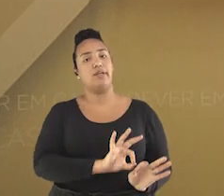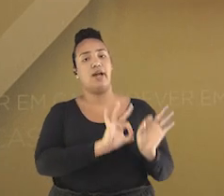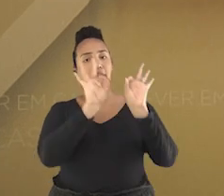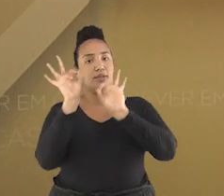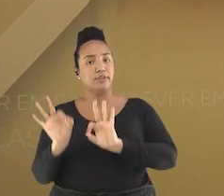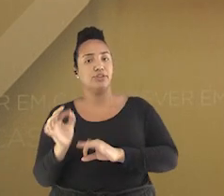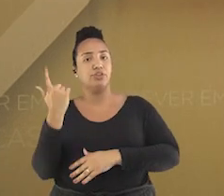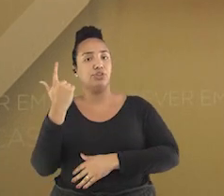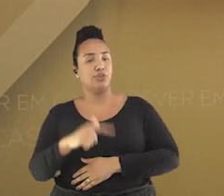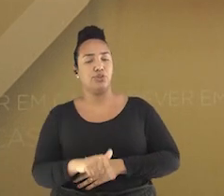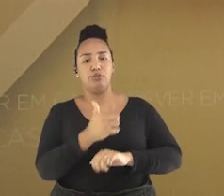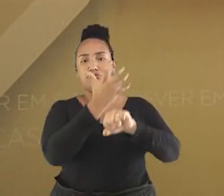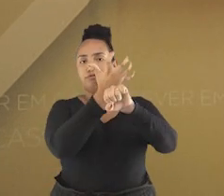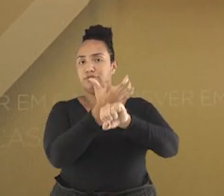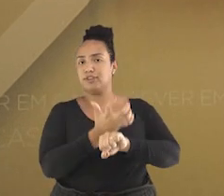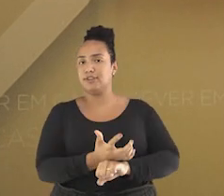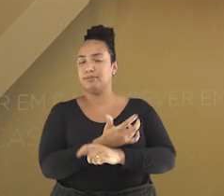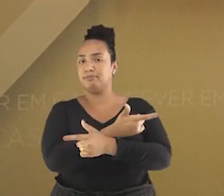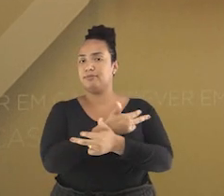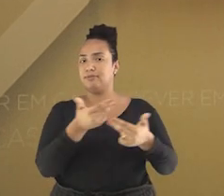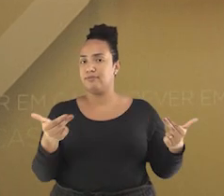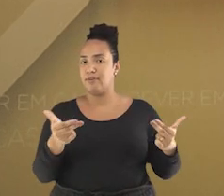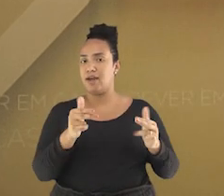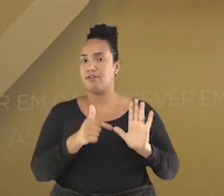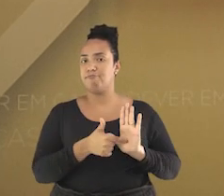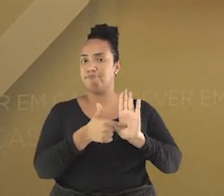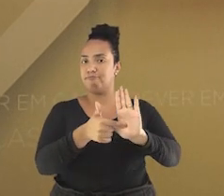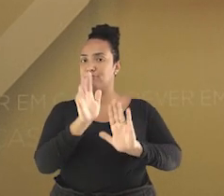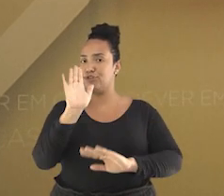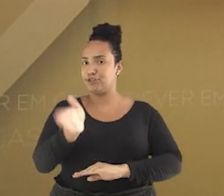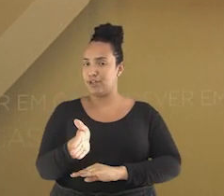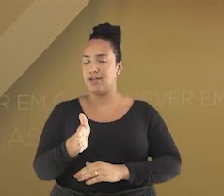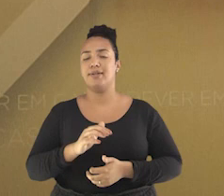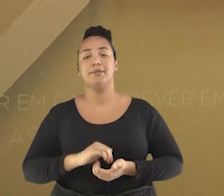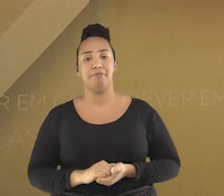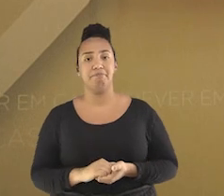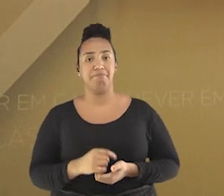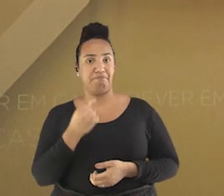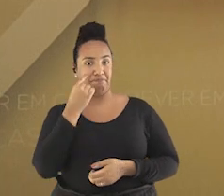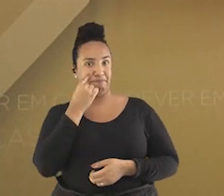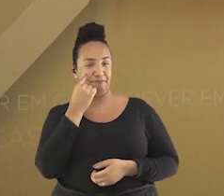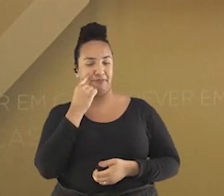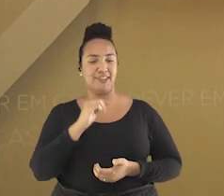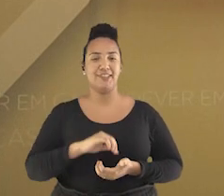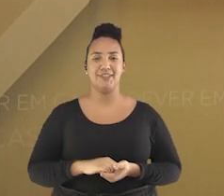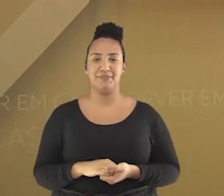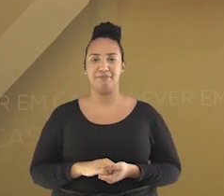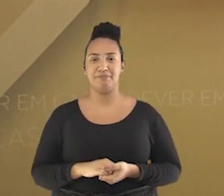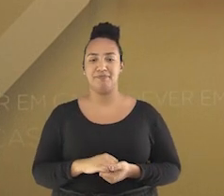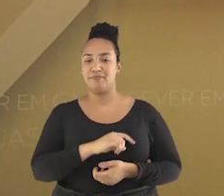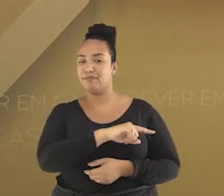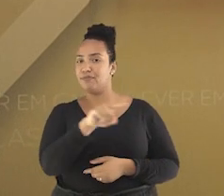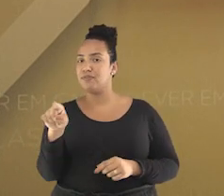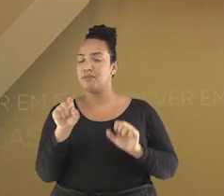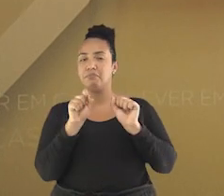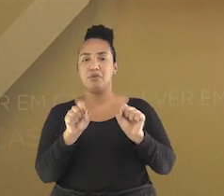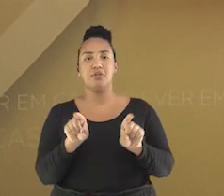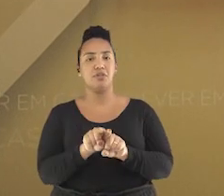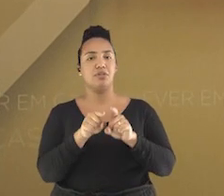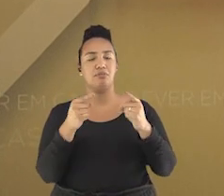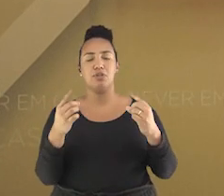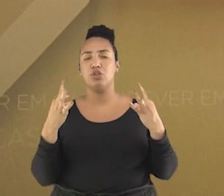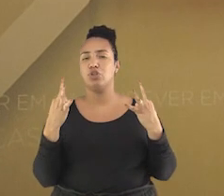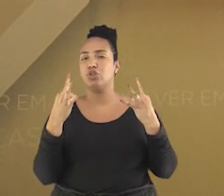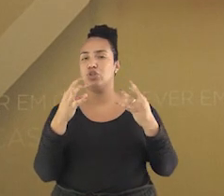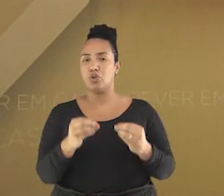de todas as disciplinas que já passaram por aqui. Confere lá! E você pode acessar todas essas redes